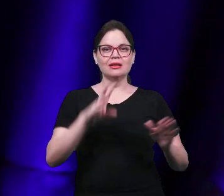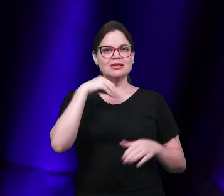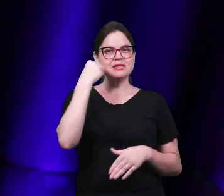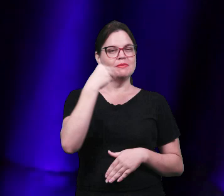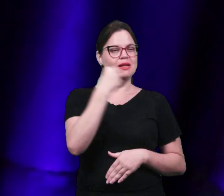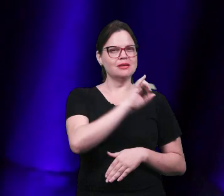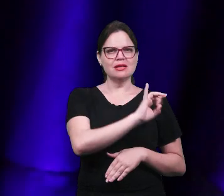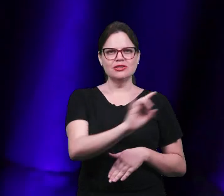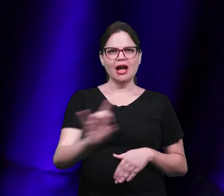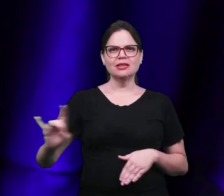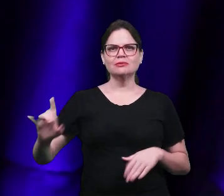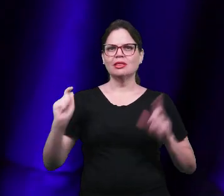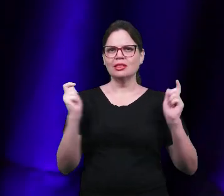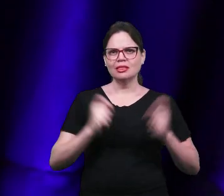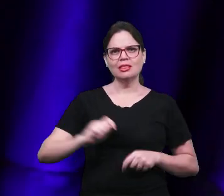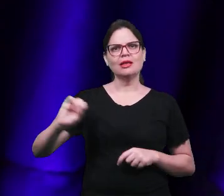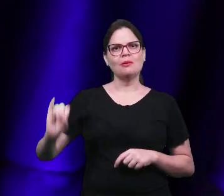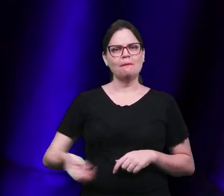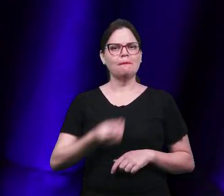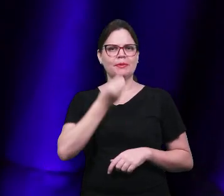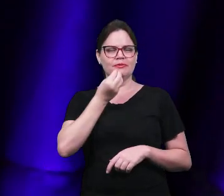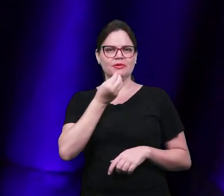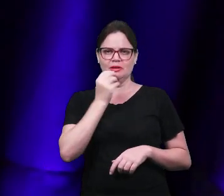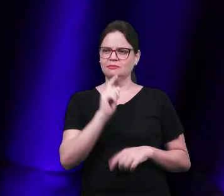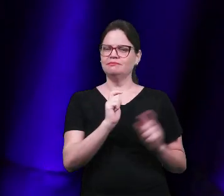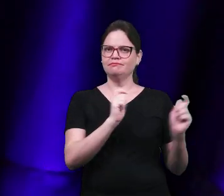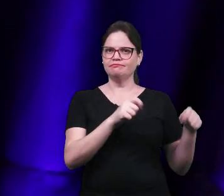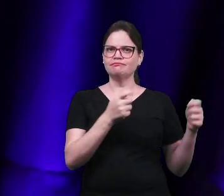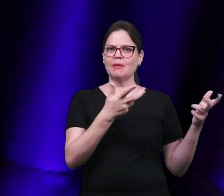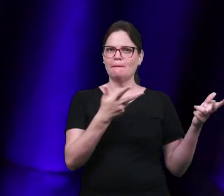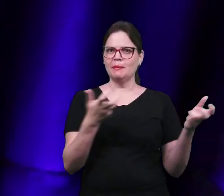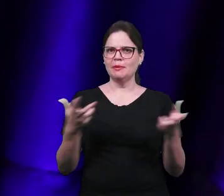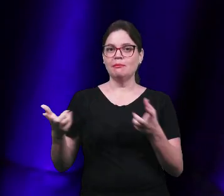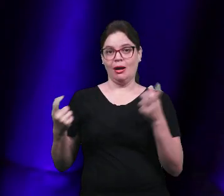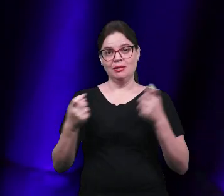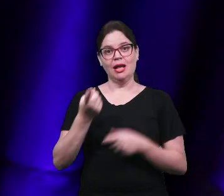né? A transmissão da herança, né?